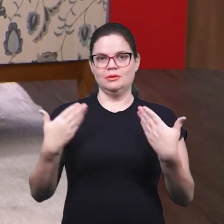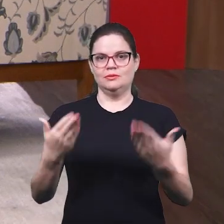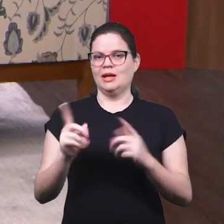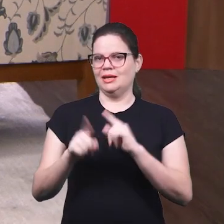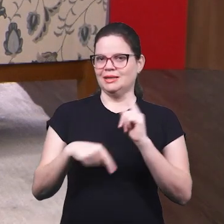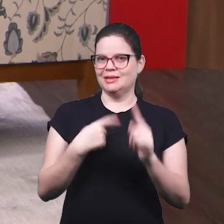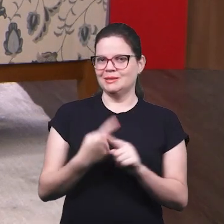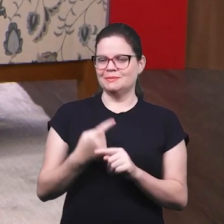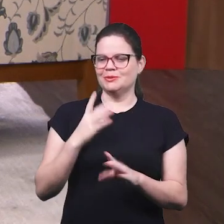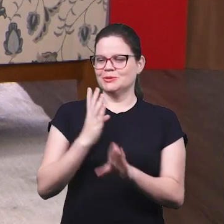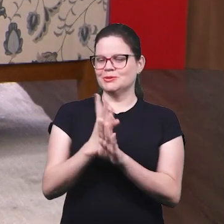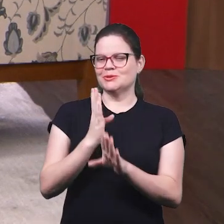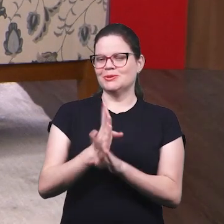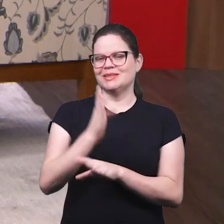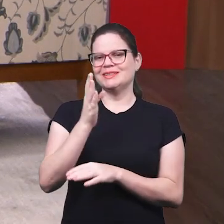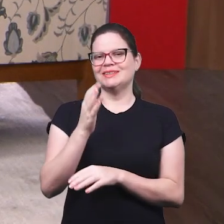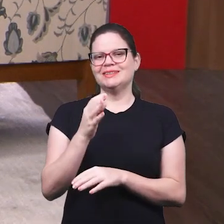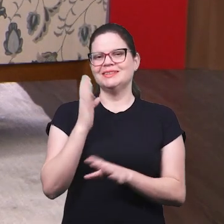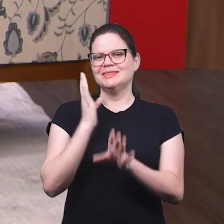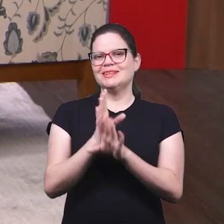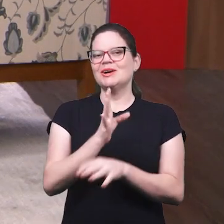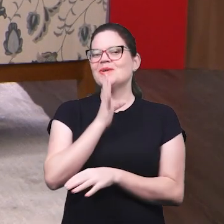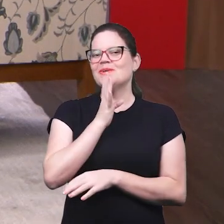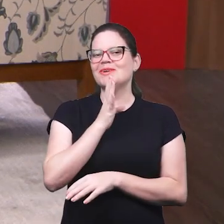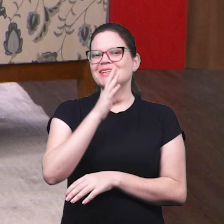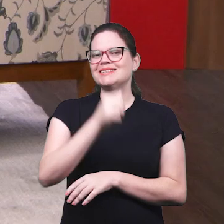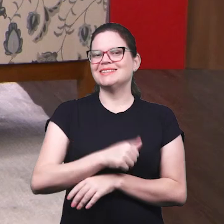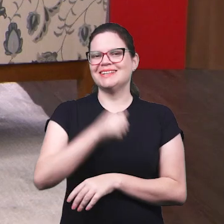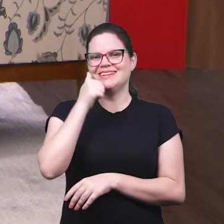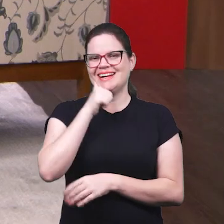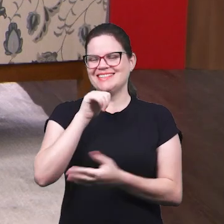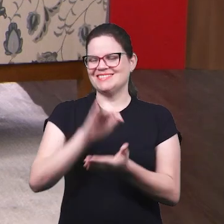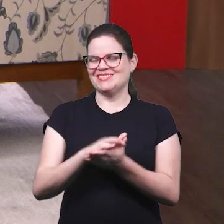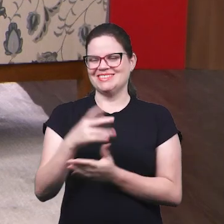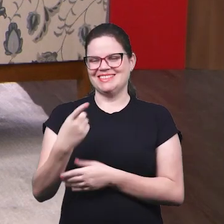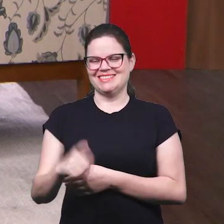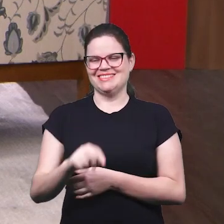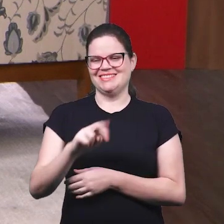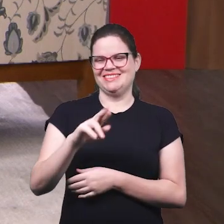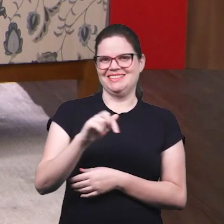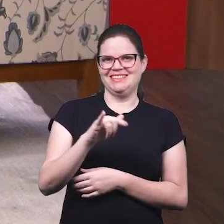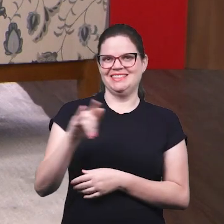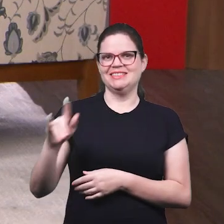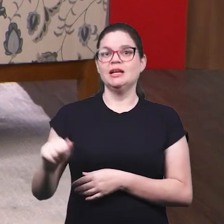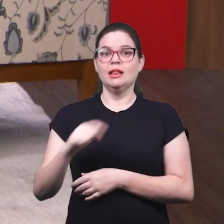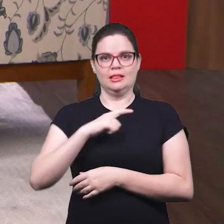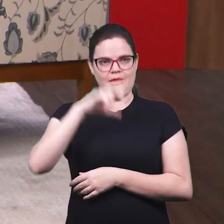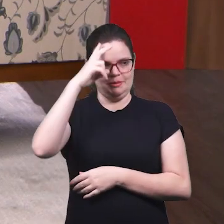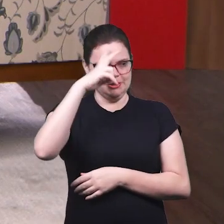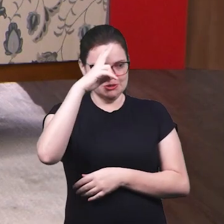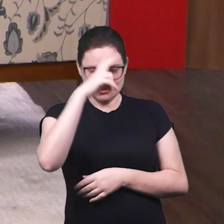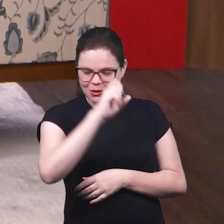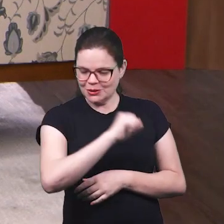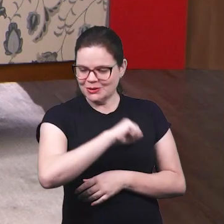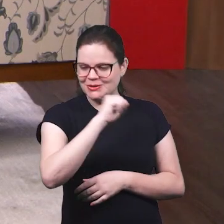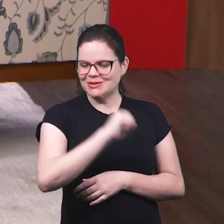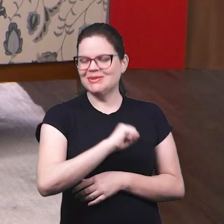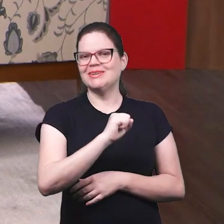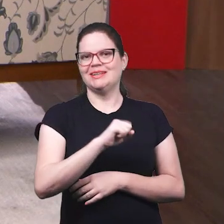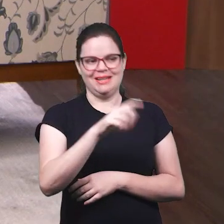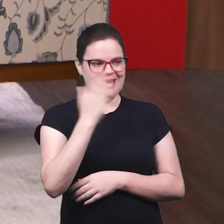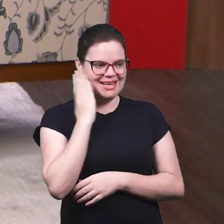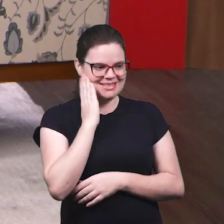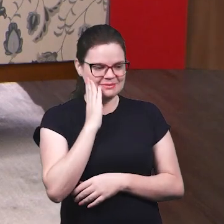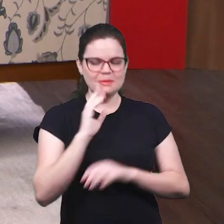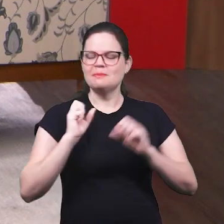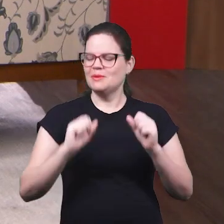a jovem, hoje Dona Regina, A casa da Dona Regina tem uma história. Tem uma história. Sim. Quer saber